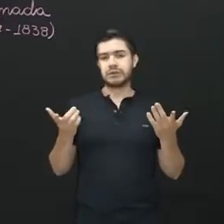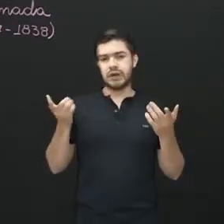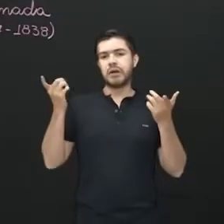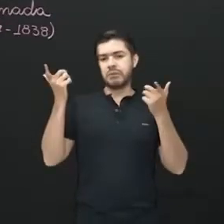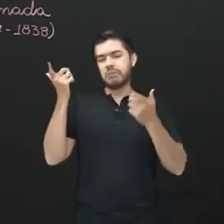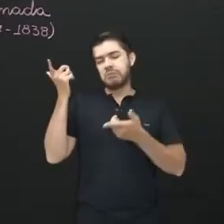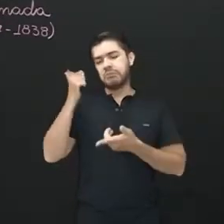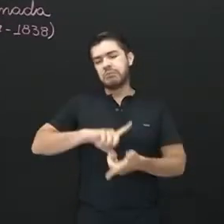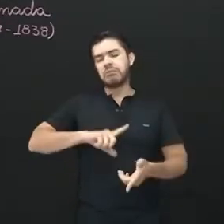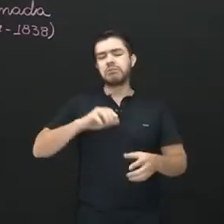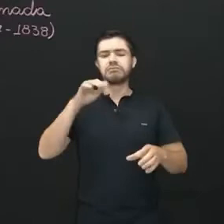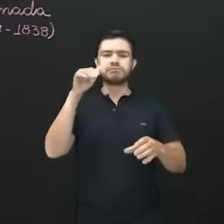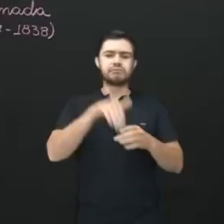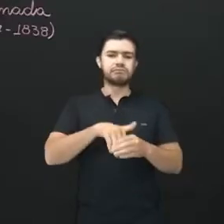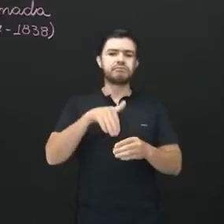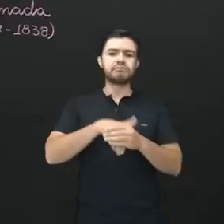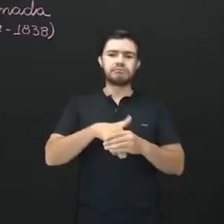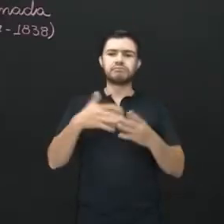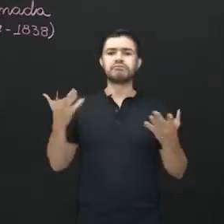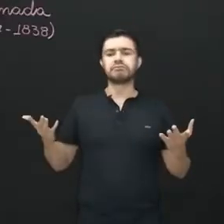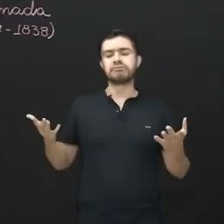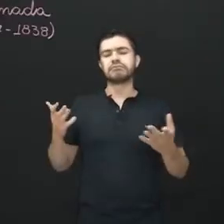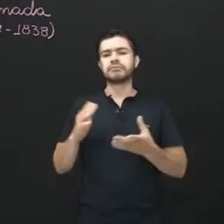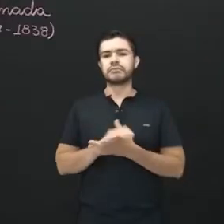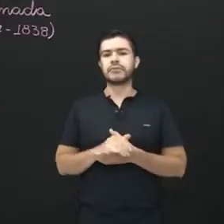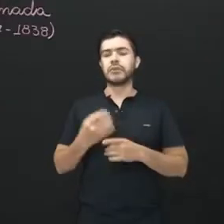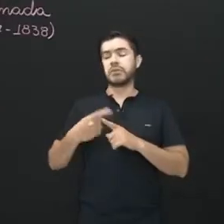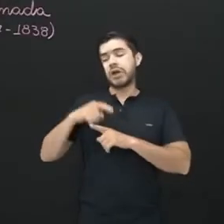para decidir quem seriam os governantes.